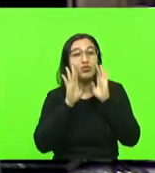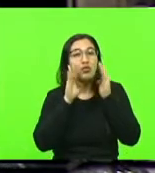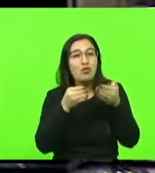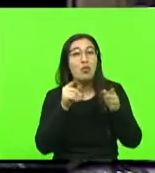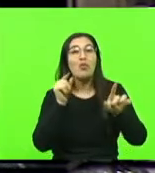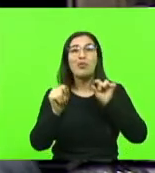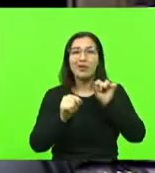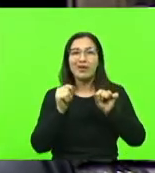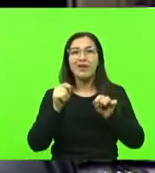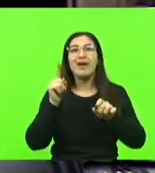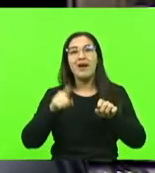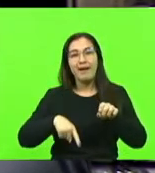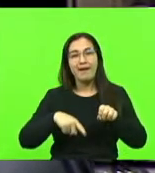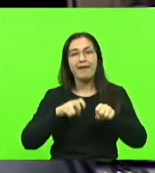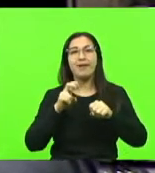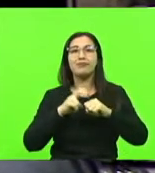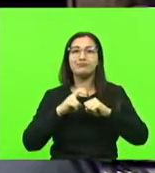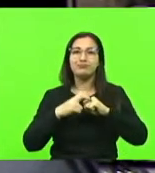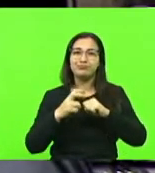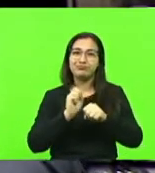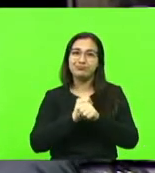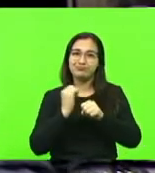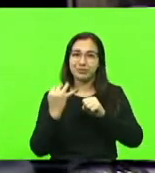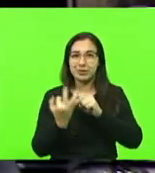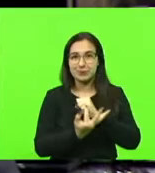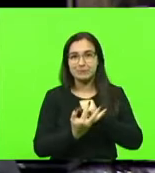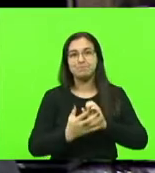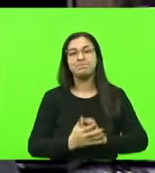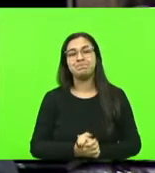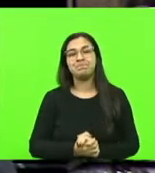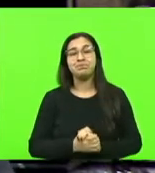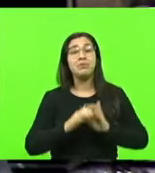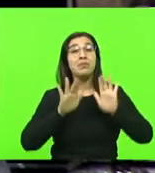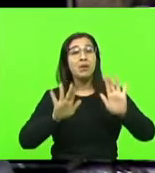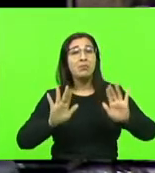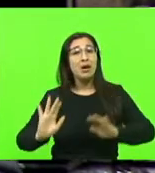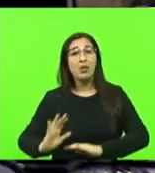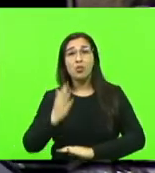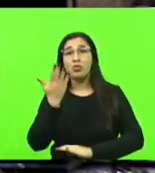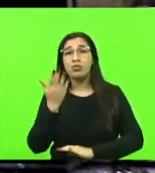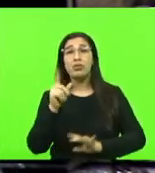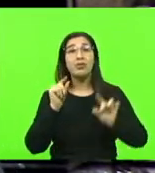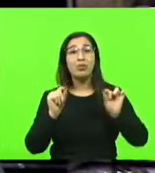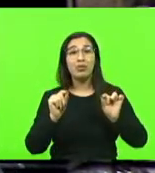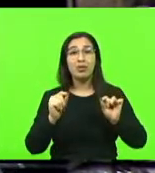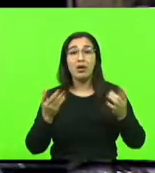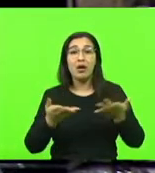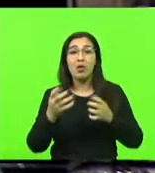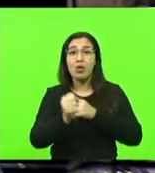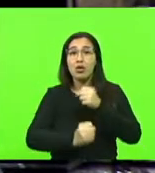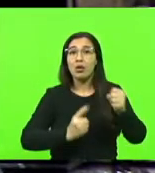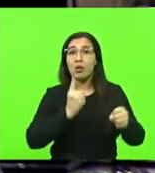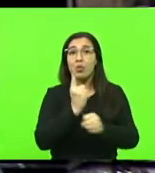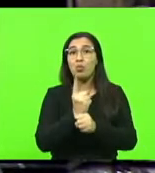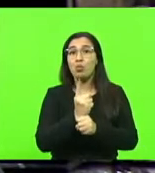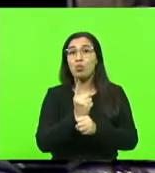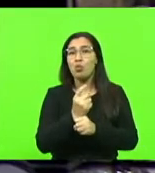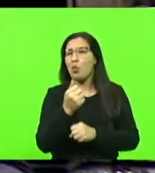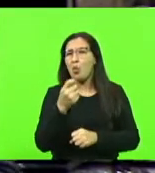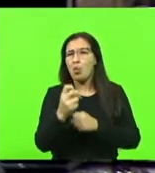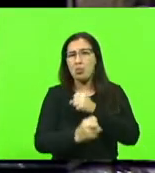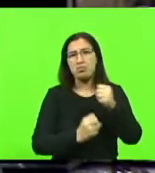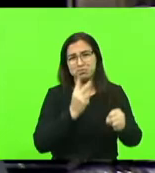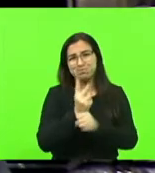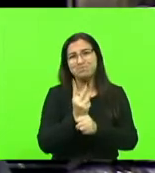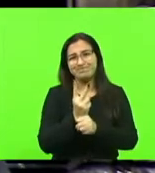a Covid-19. Mas acontece, como eu disse, já se passaram um ano e meio, e as